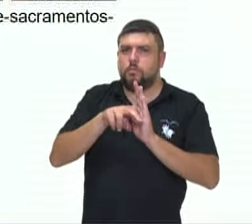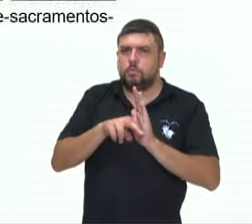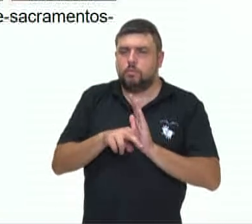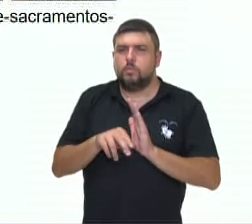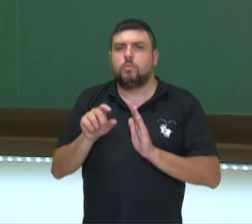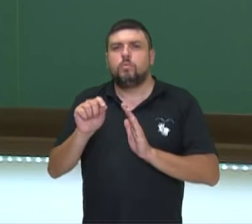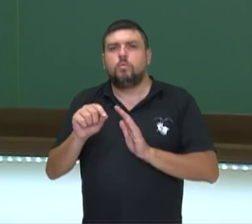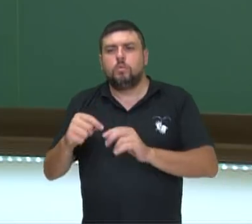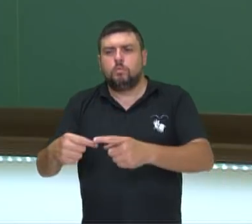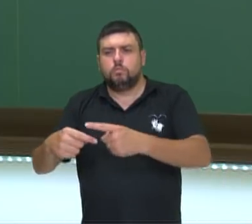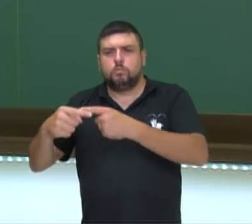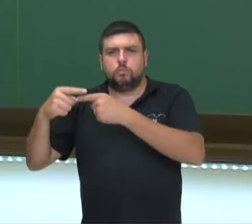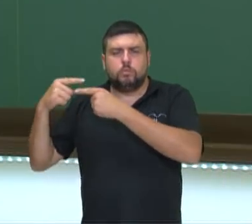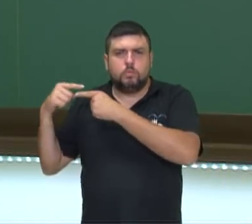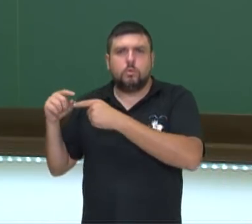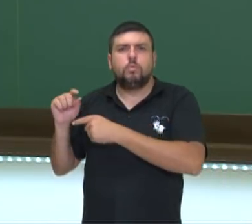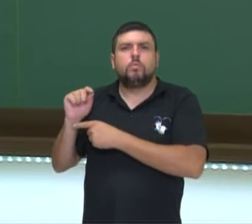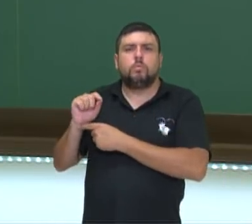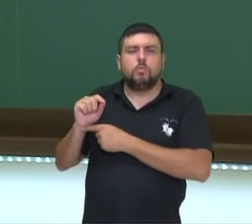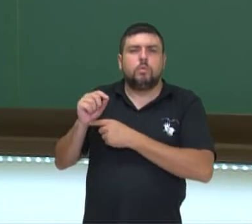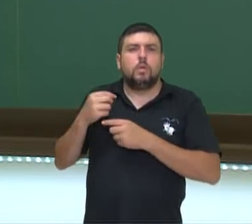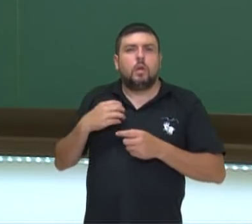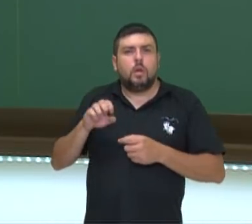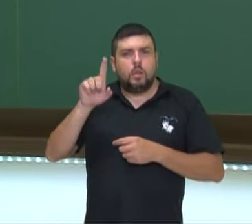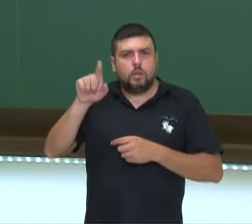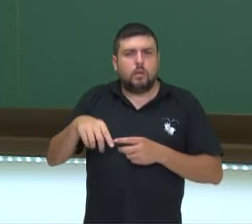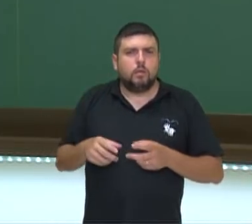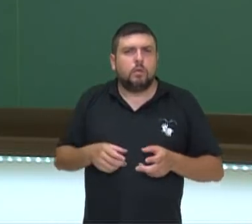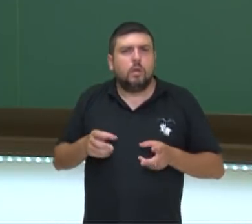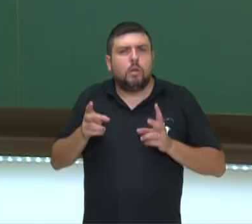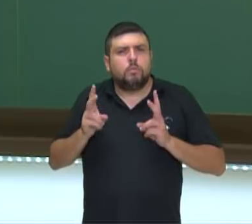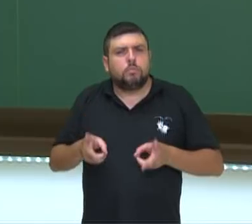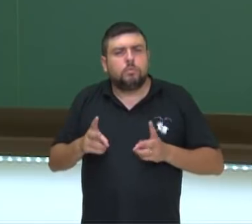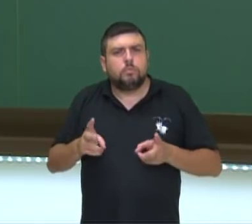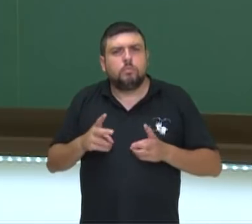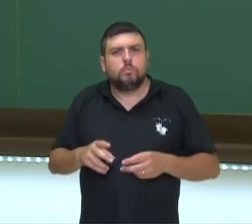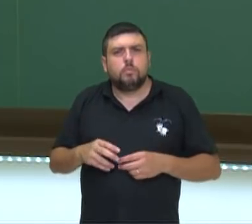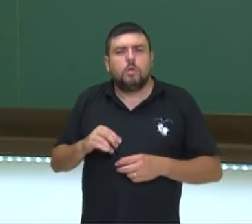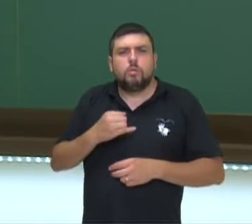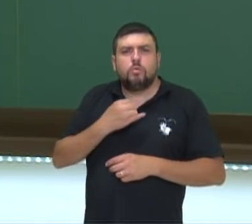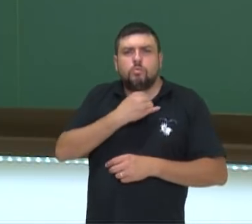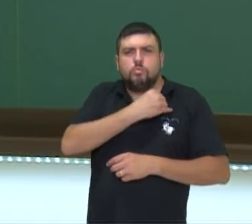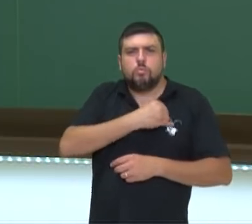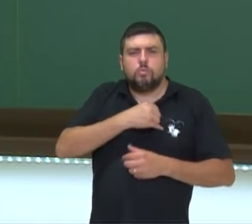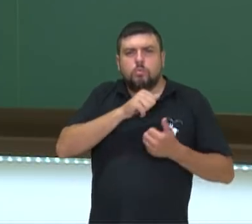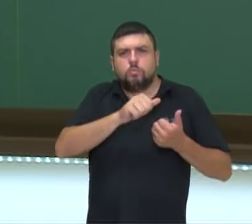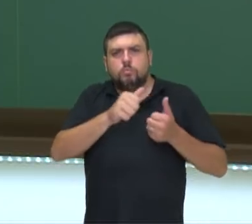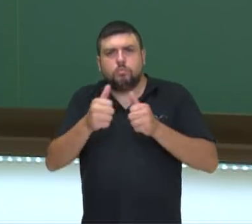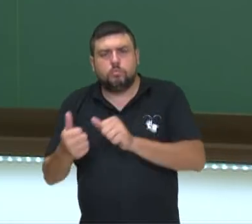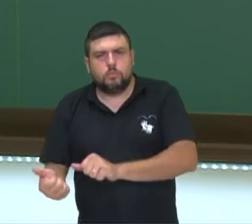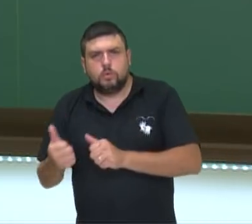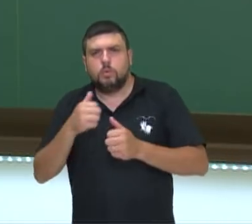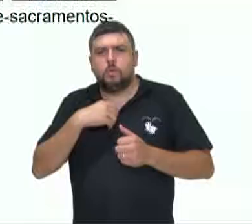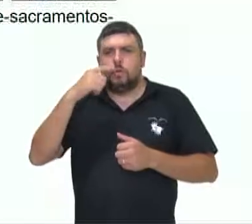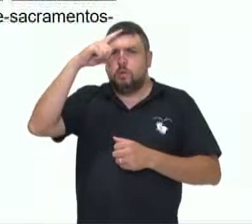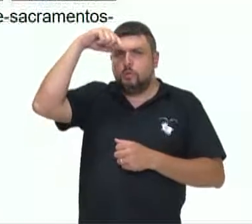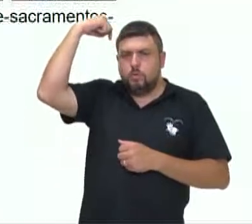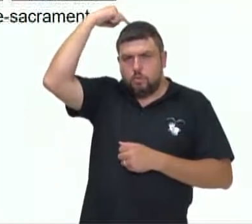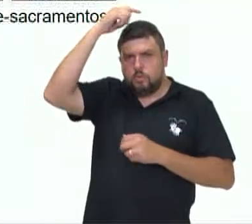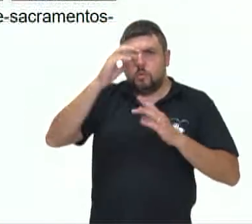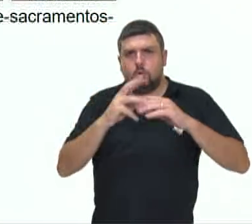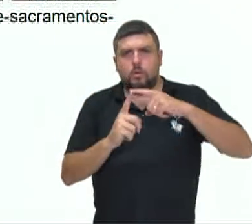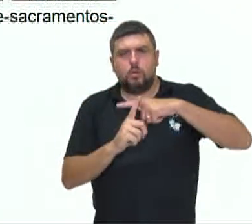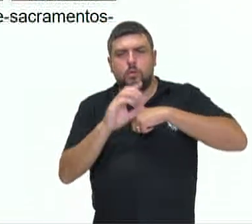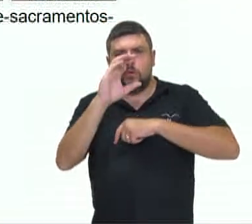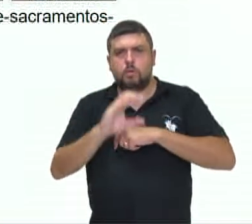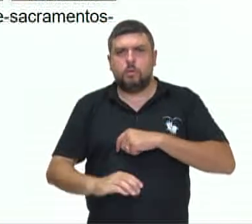original do batismo no cristianismo, repete a ação de São João Batista, que é considerado um santo da Igreja Católica, que segundo a